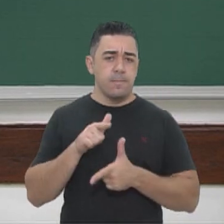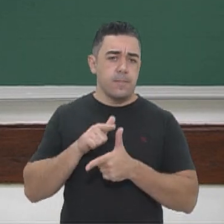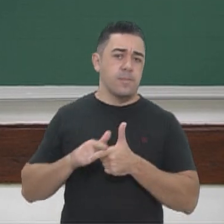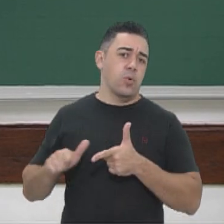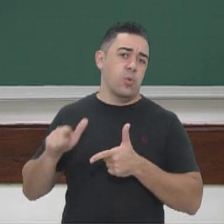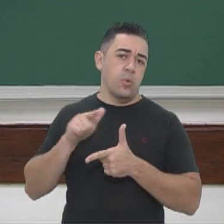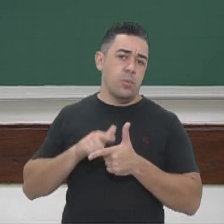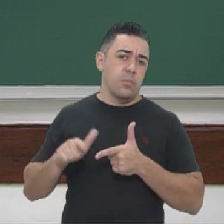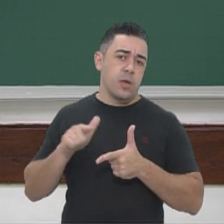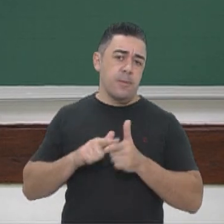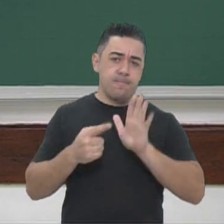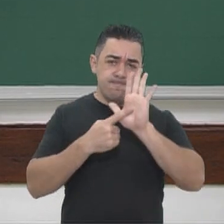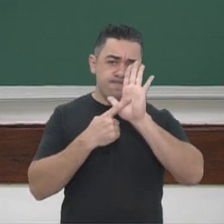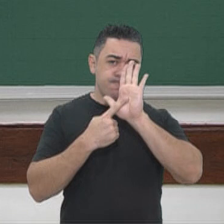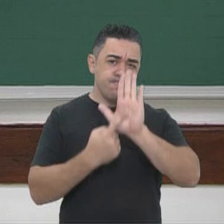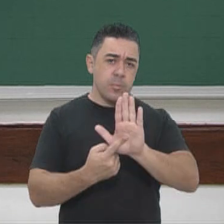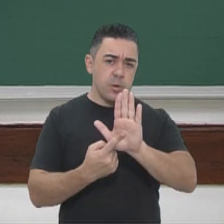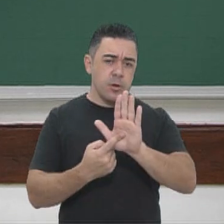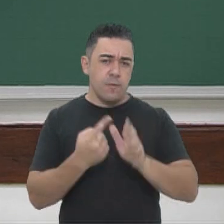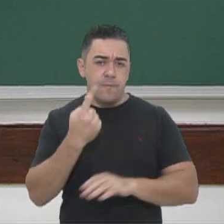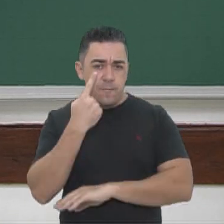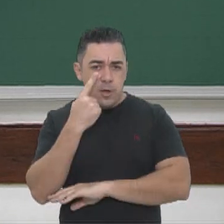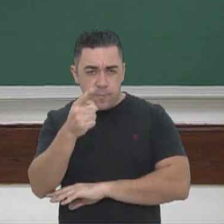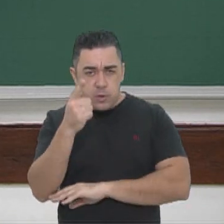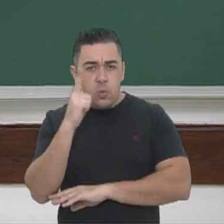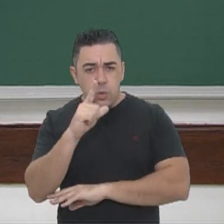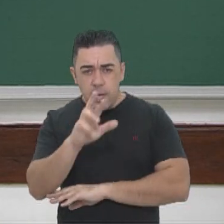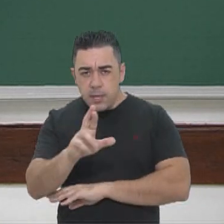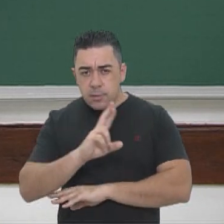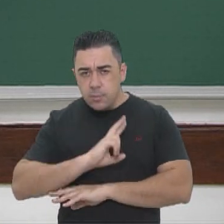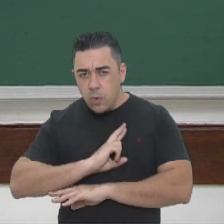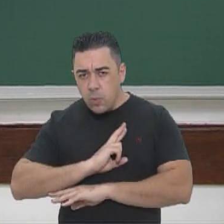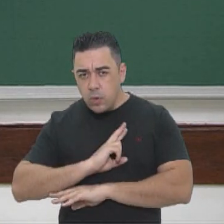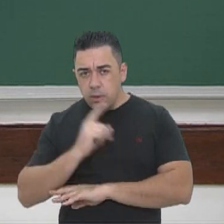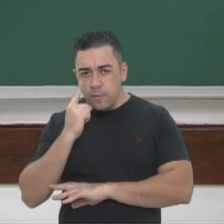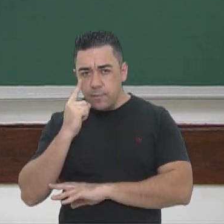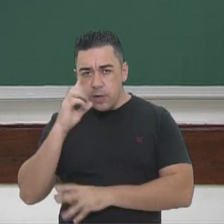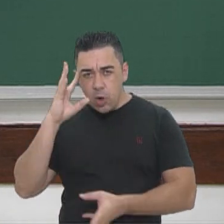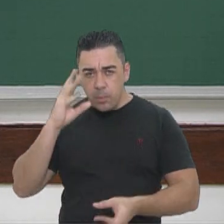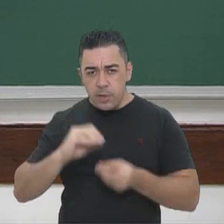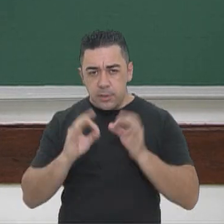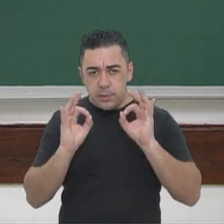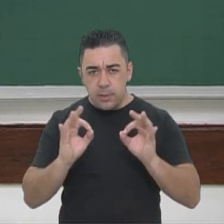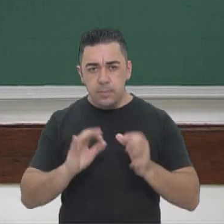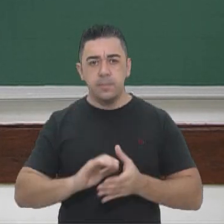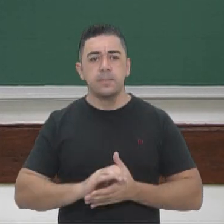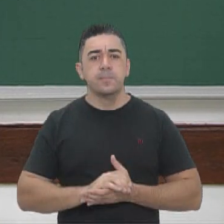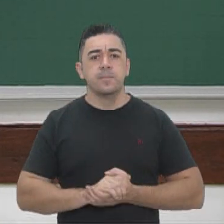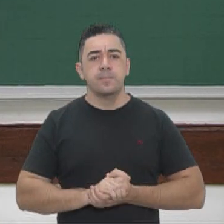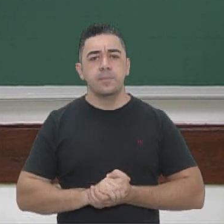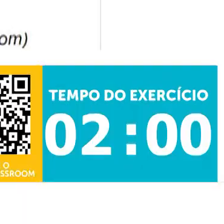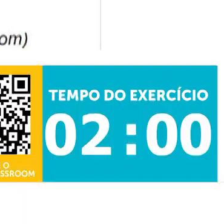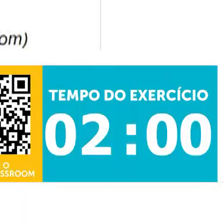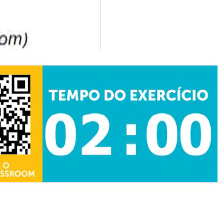problema apontado? Vamos ver se vocês conseguem interpretar de forma adequada.